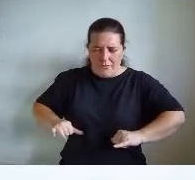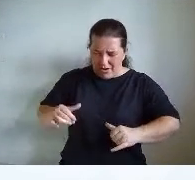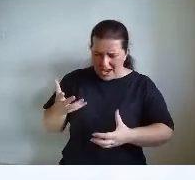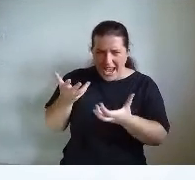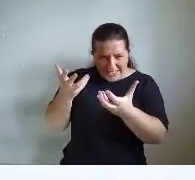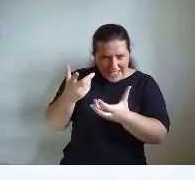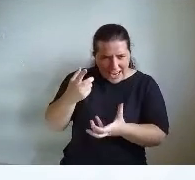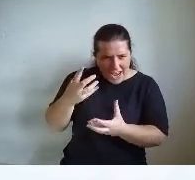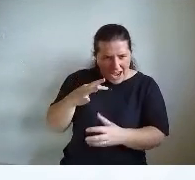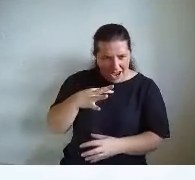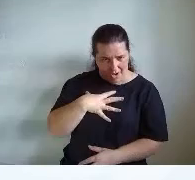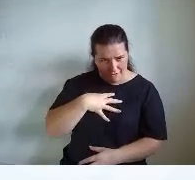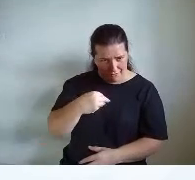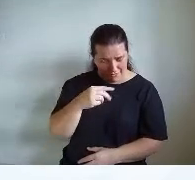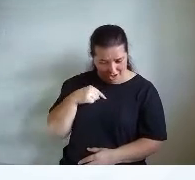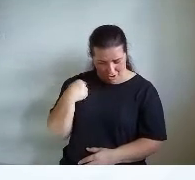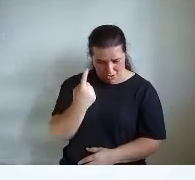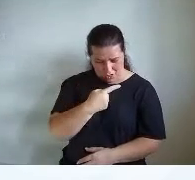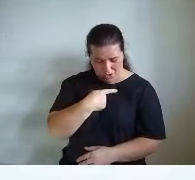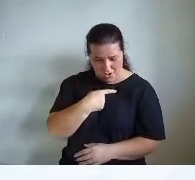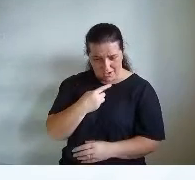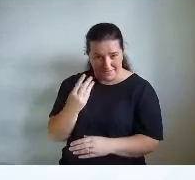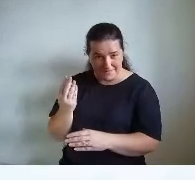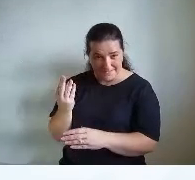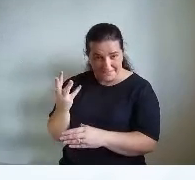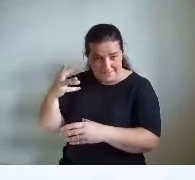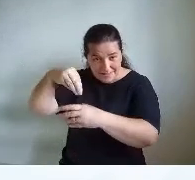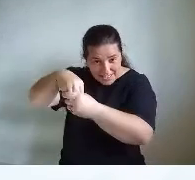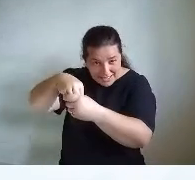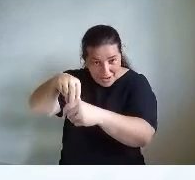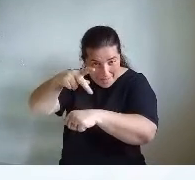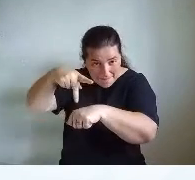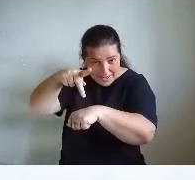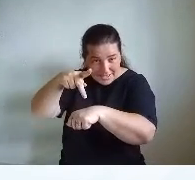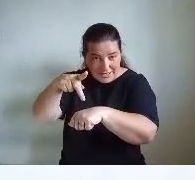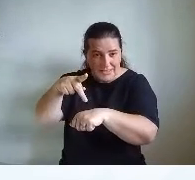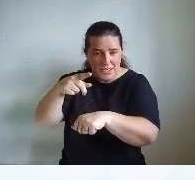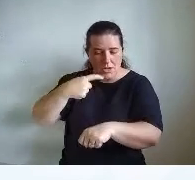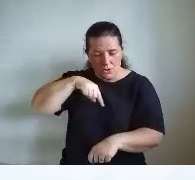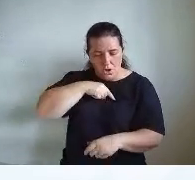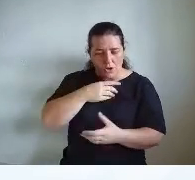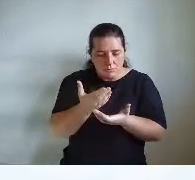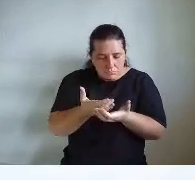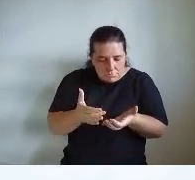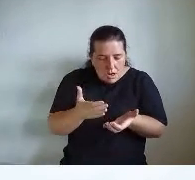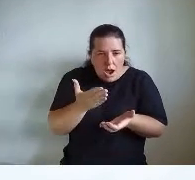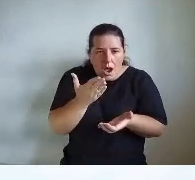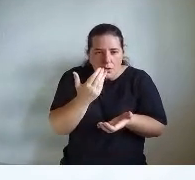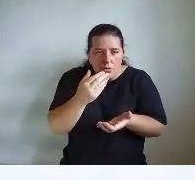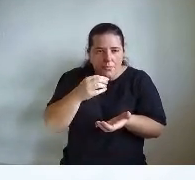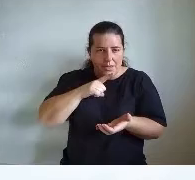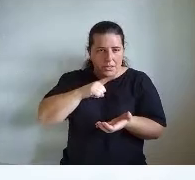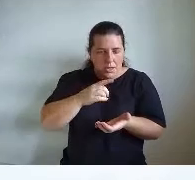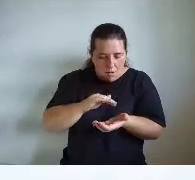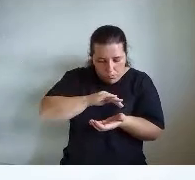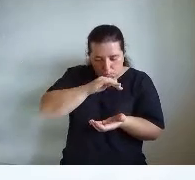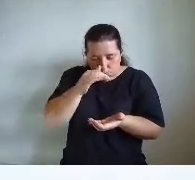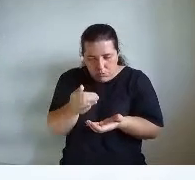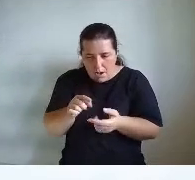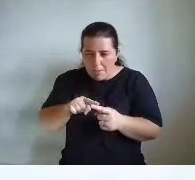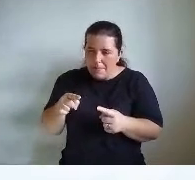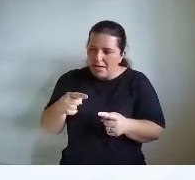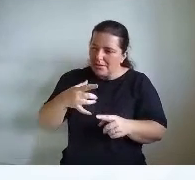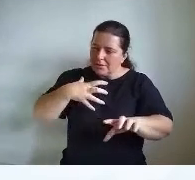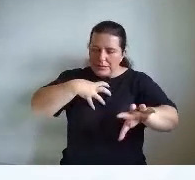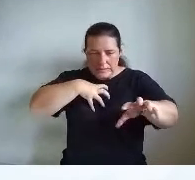faz bem, mesmo que nós estejamos numa outra situação, mesmo que nós ainda tenhamos, né, comida no prato todos os dias. Mas a dor do outro, ela tem que